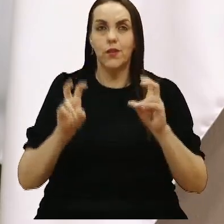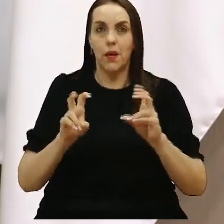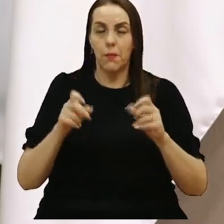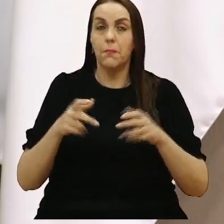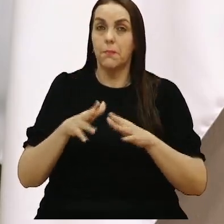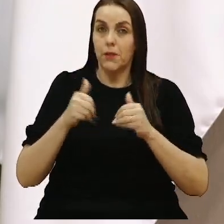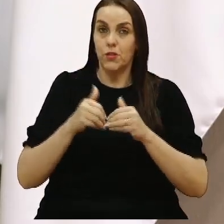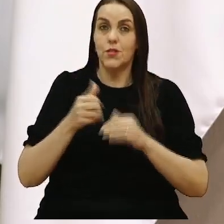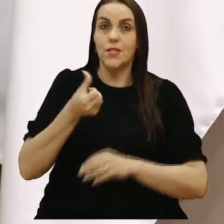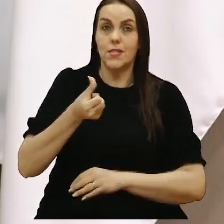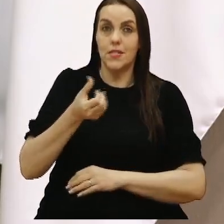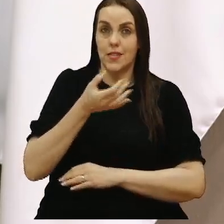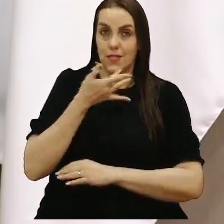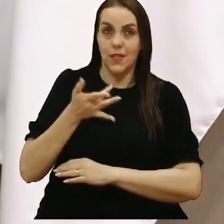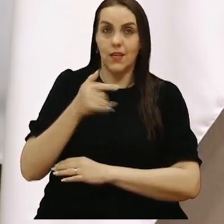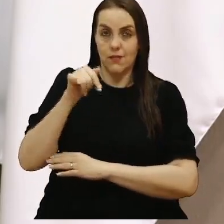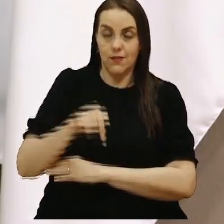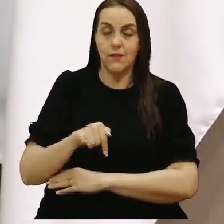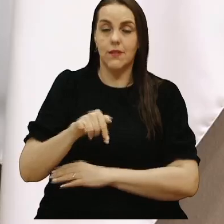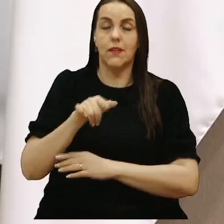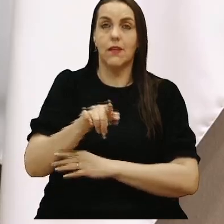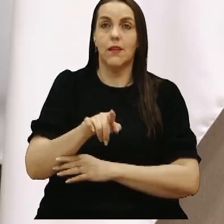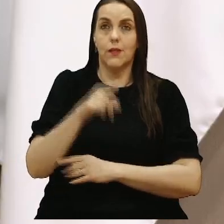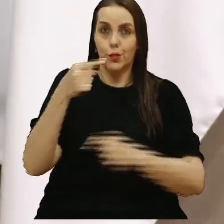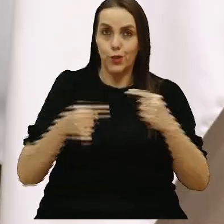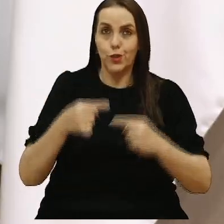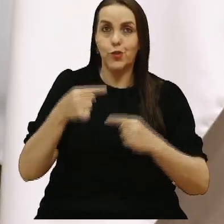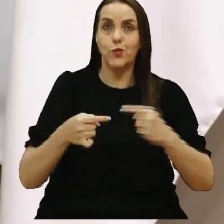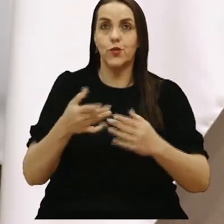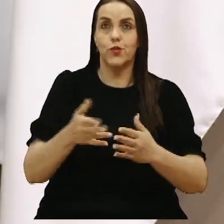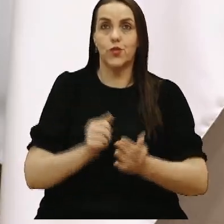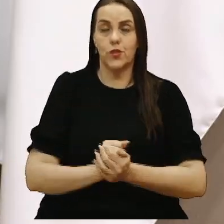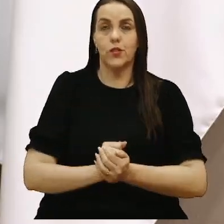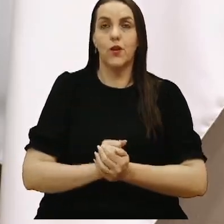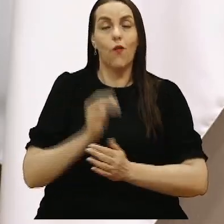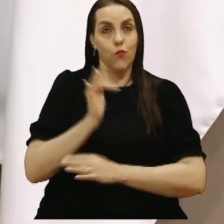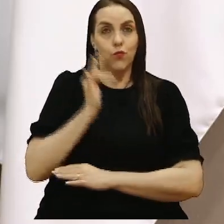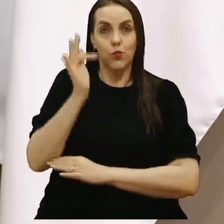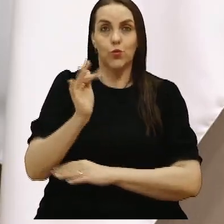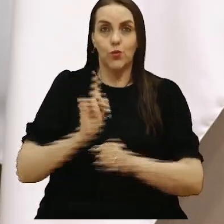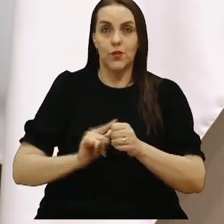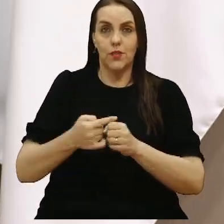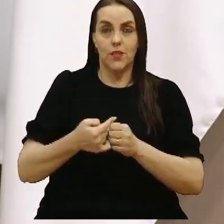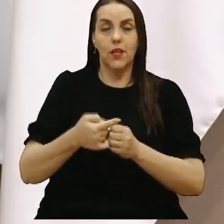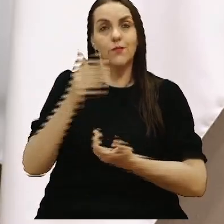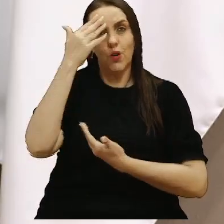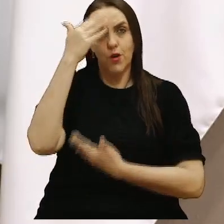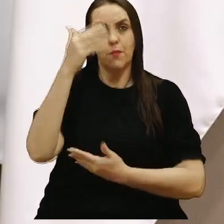das 6 horas estaremos aqui para poder discutir o futuro da nossa cidade. Obrigada, senhora presidenta.